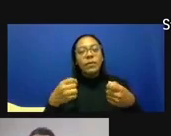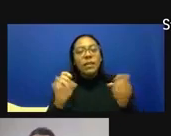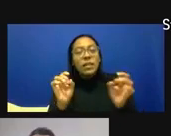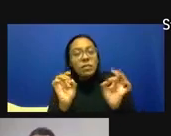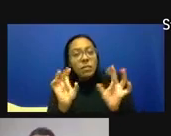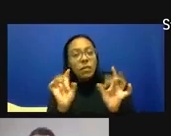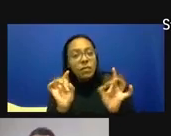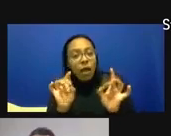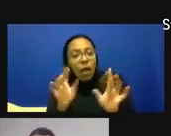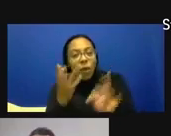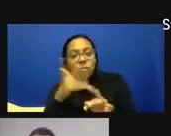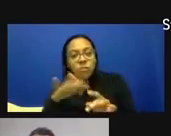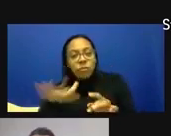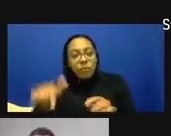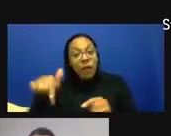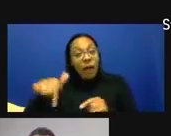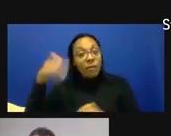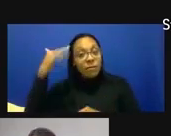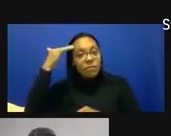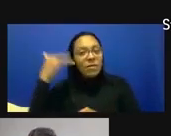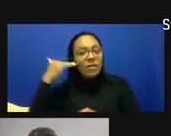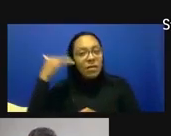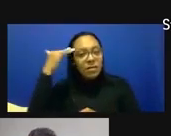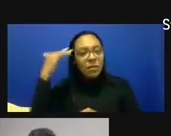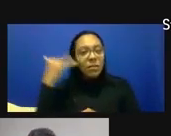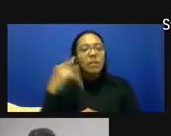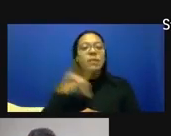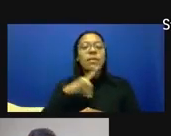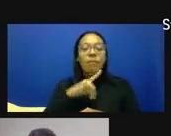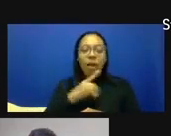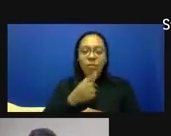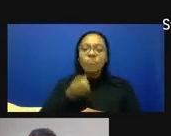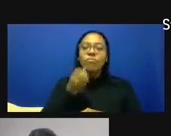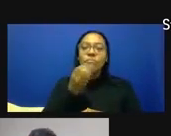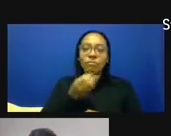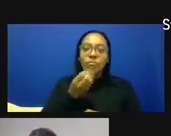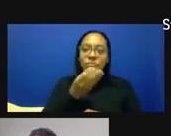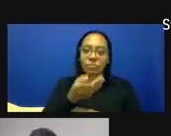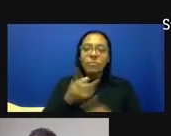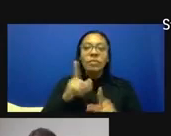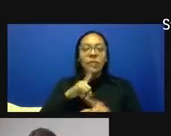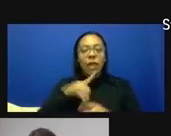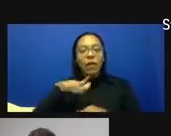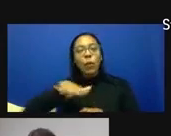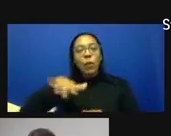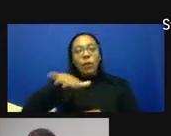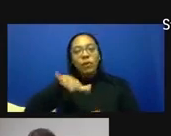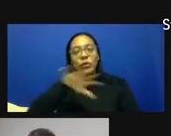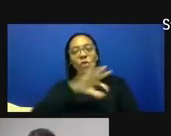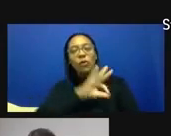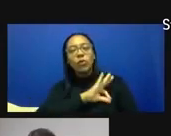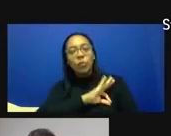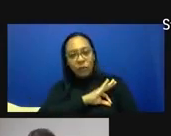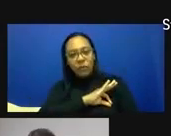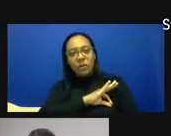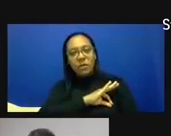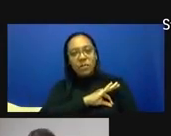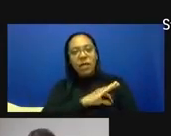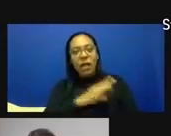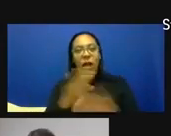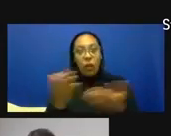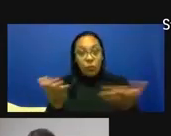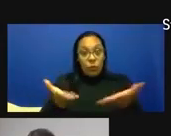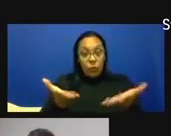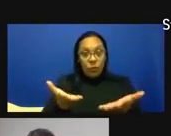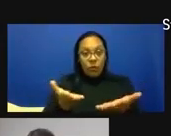necessidades especiais, inclusive aqui em Santa Maria tem relatos sobre isso, tem caso de polícia recente sobre isso, de crianças